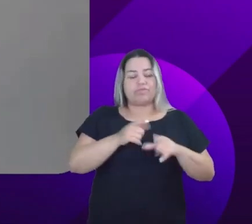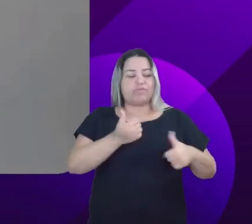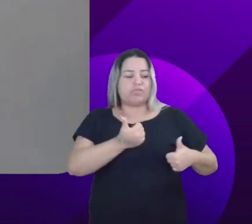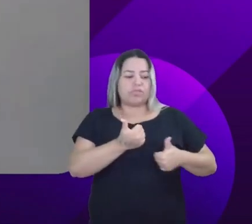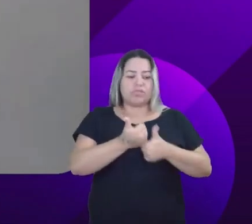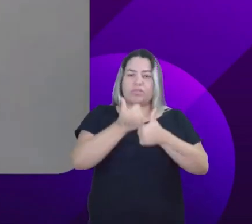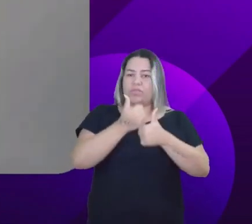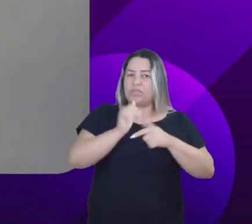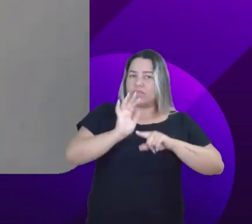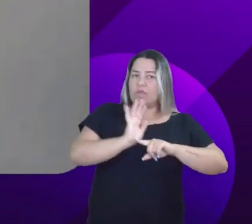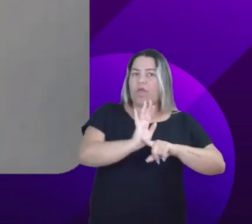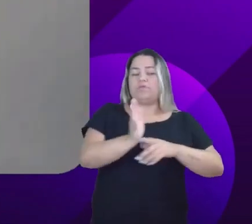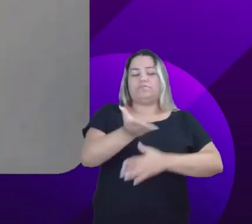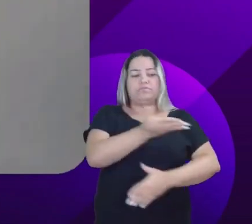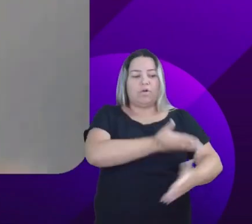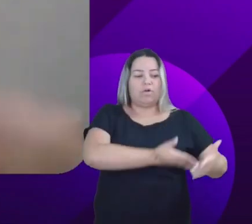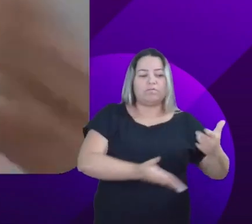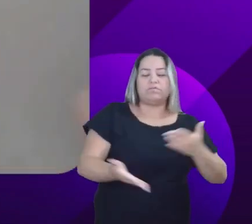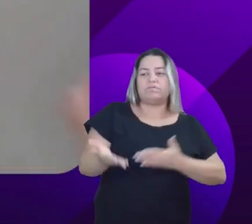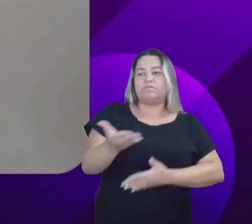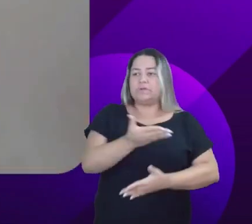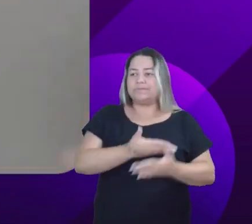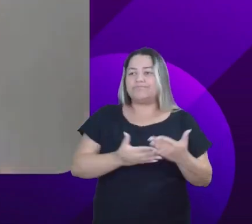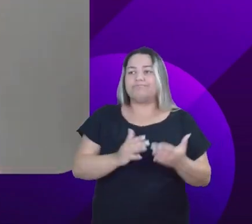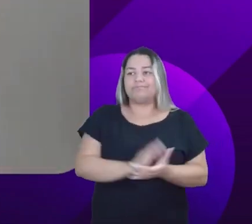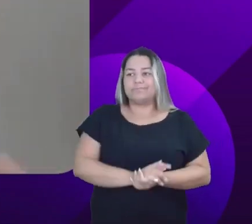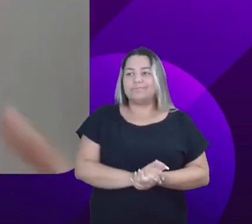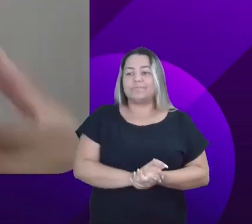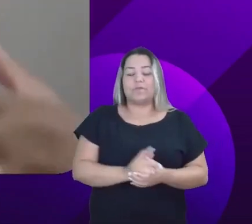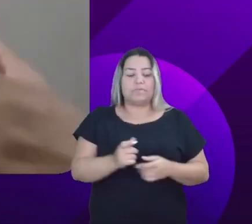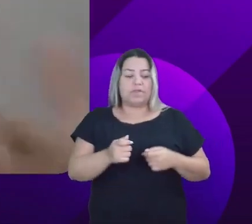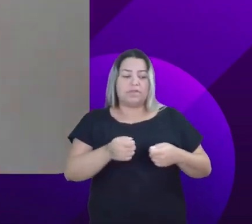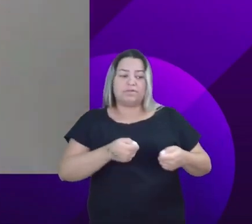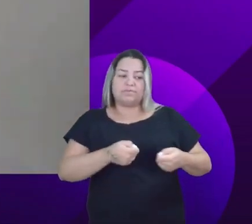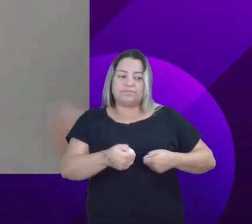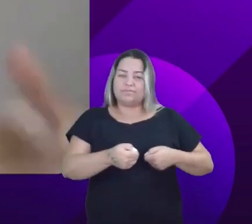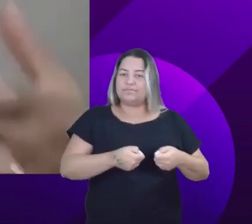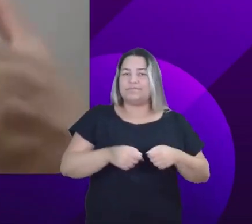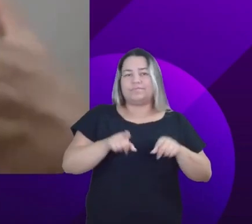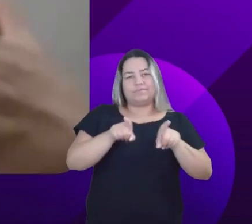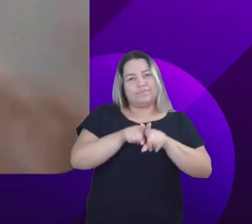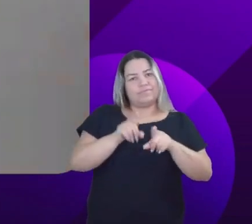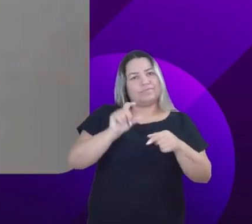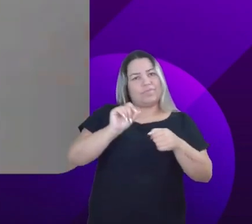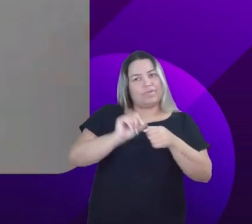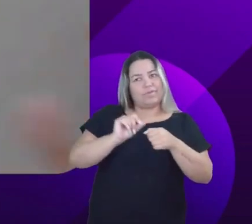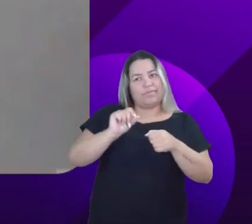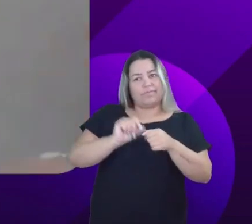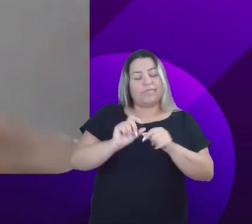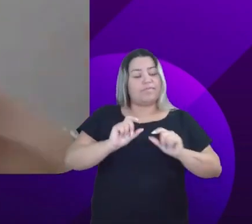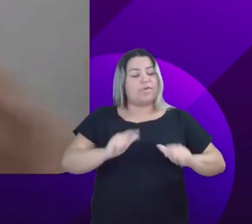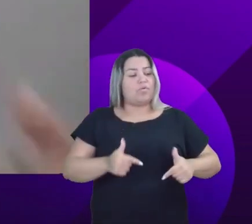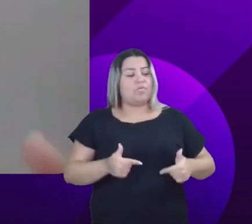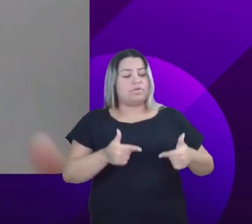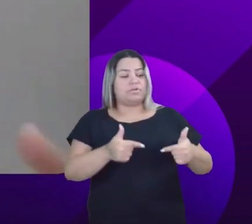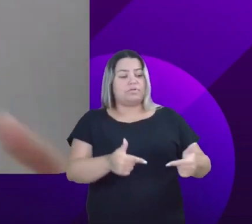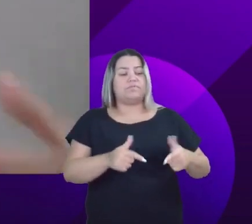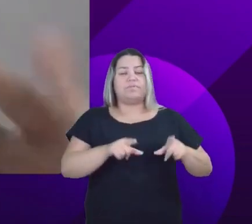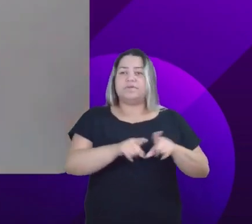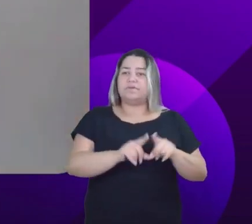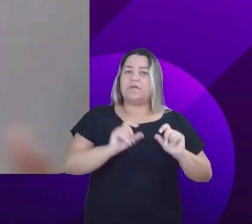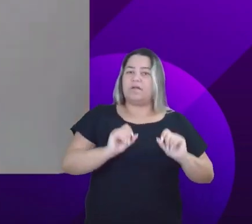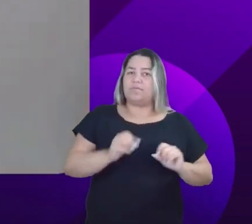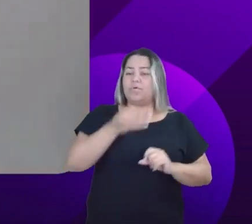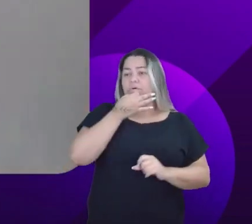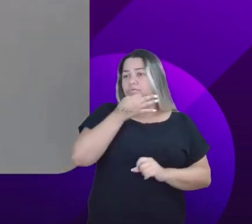solidariedade, redes de cooperação, redes de articulação que fazem, então, o enfrentamento e que